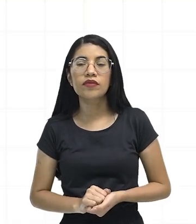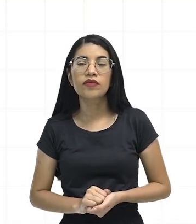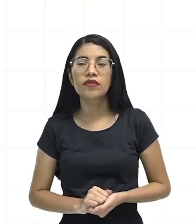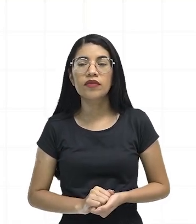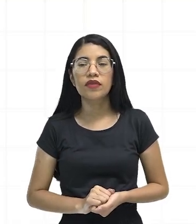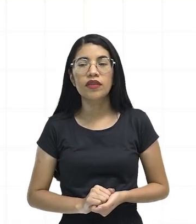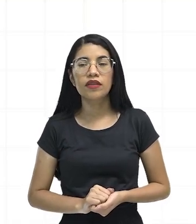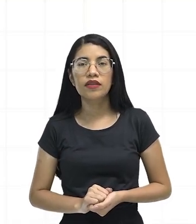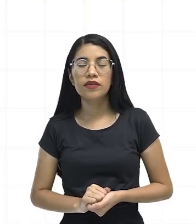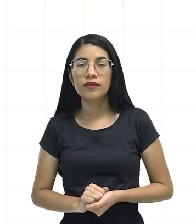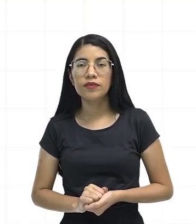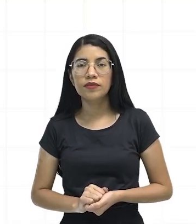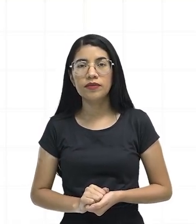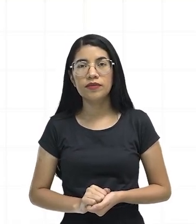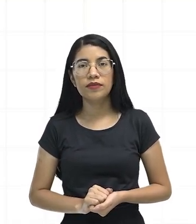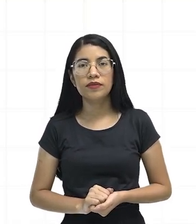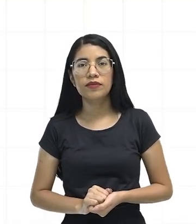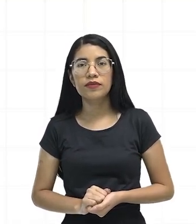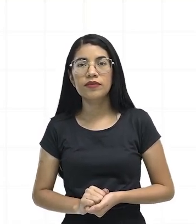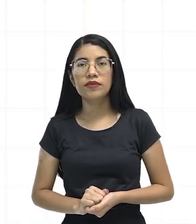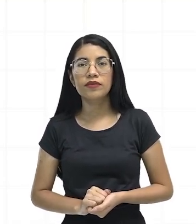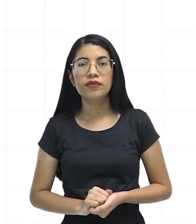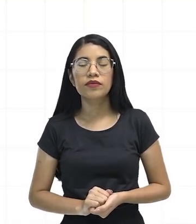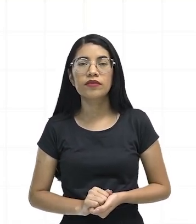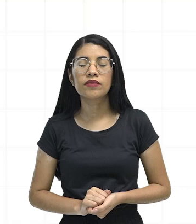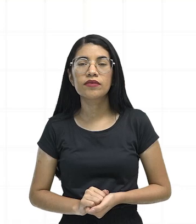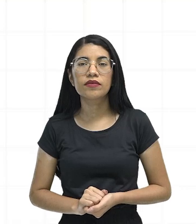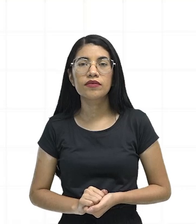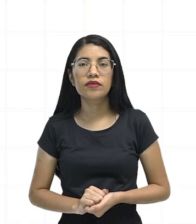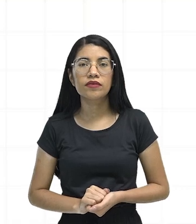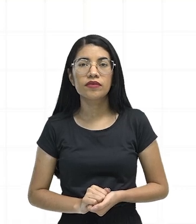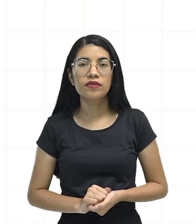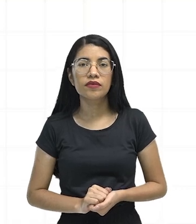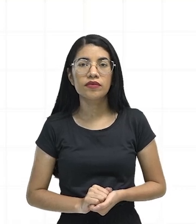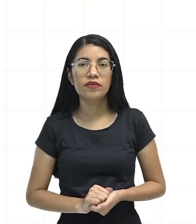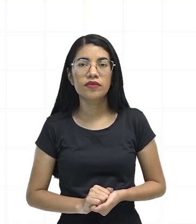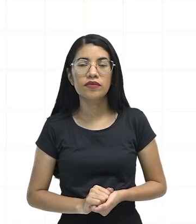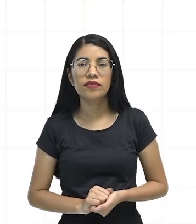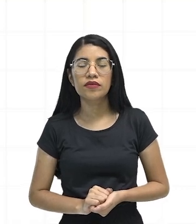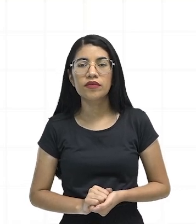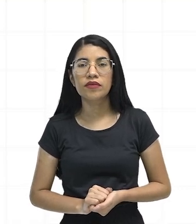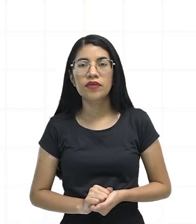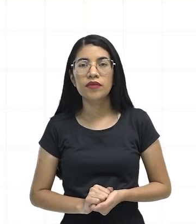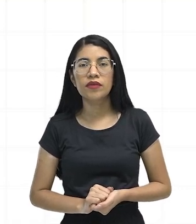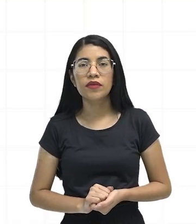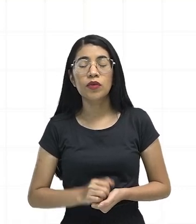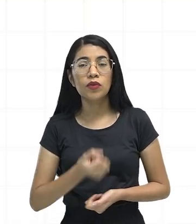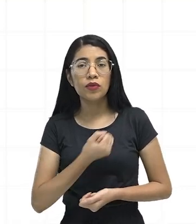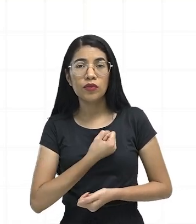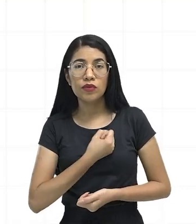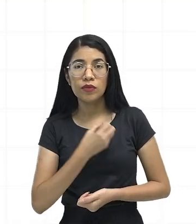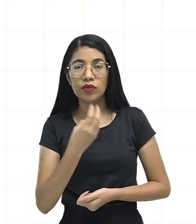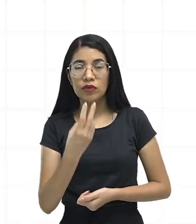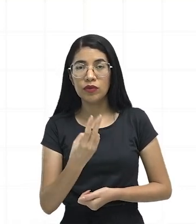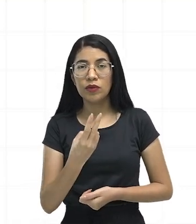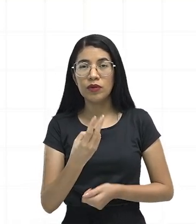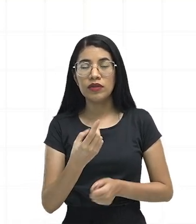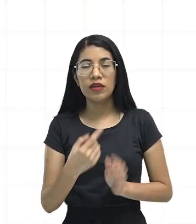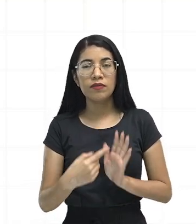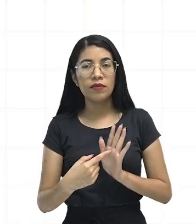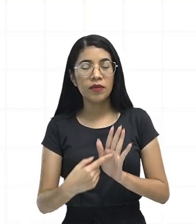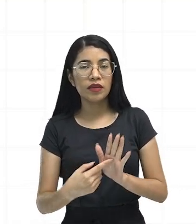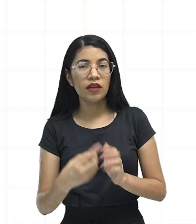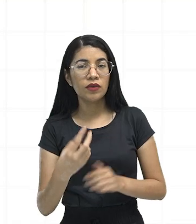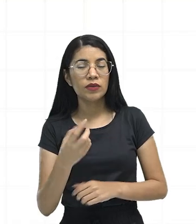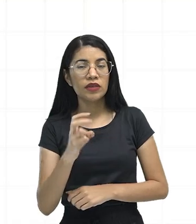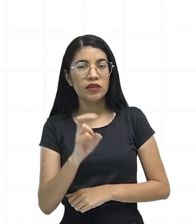2, 3, 4, 5. Então, o 2 apareceu 5